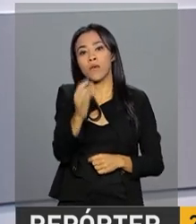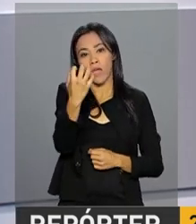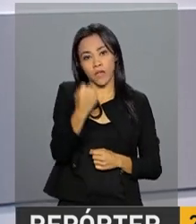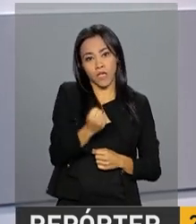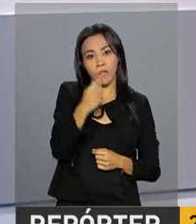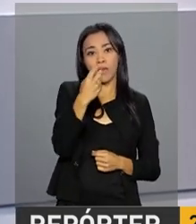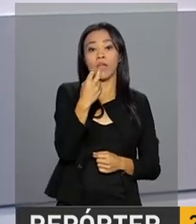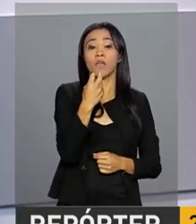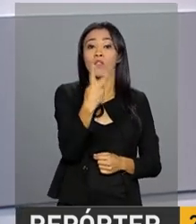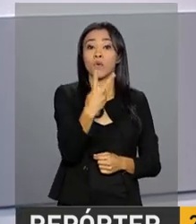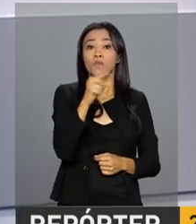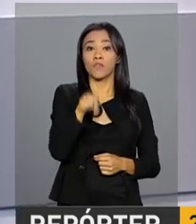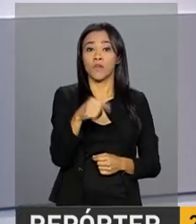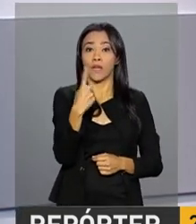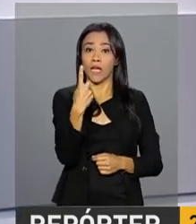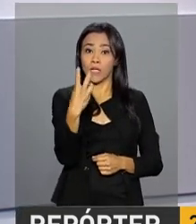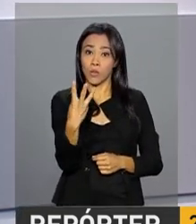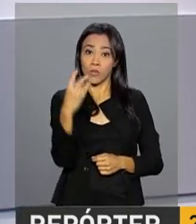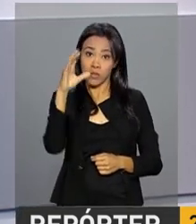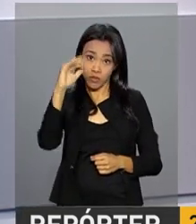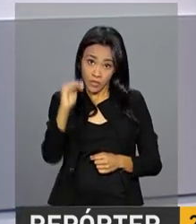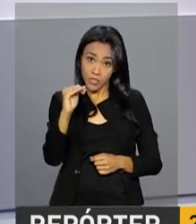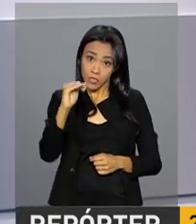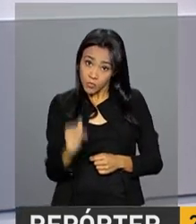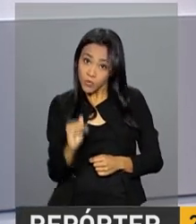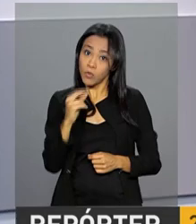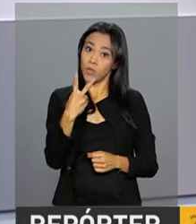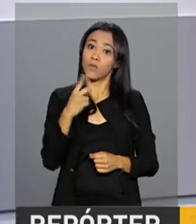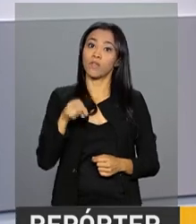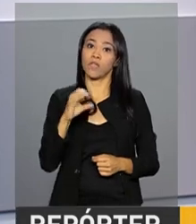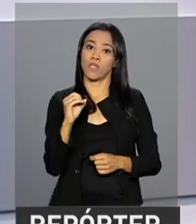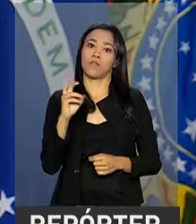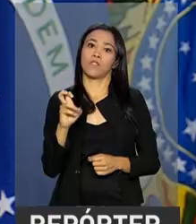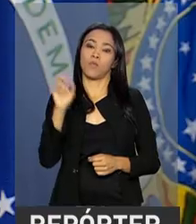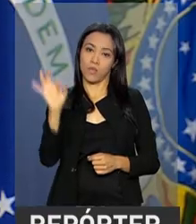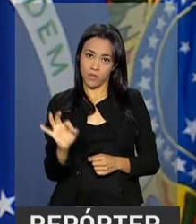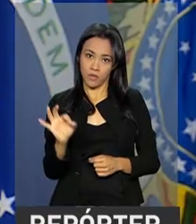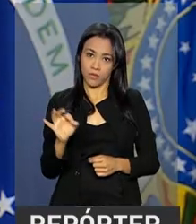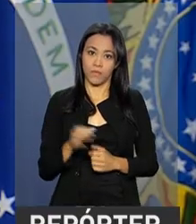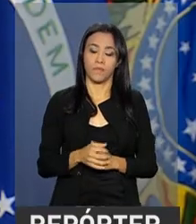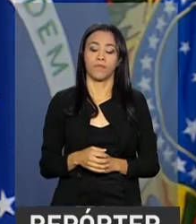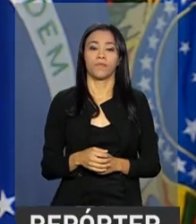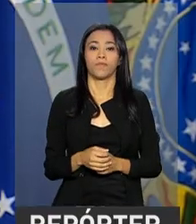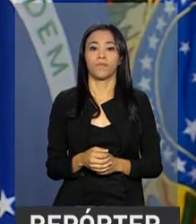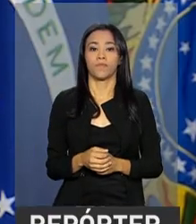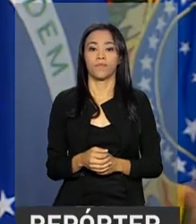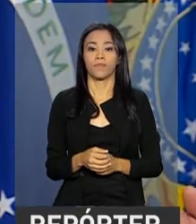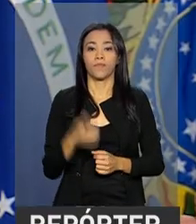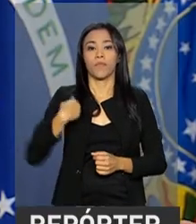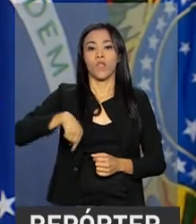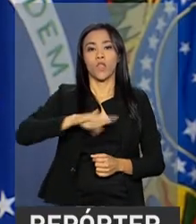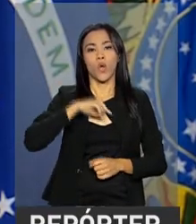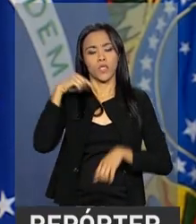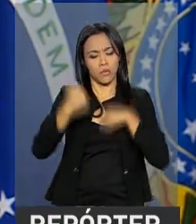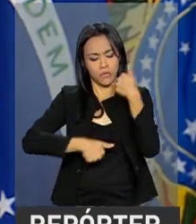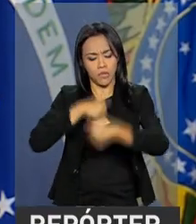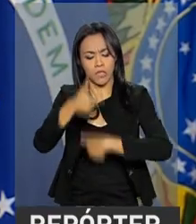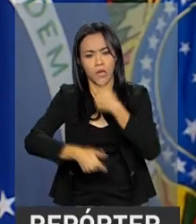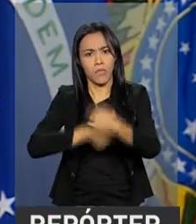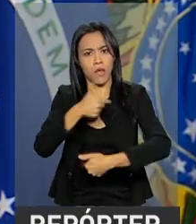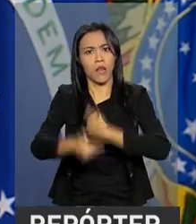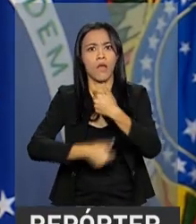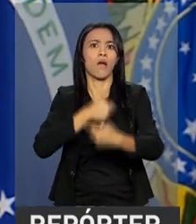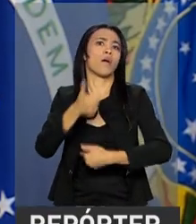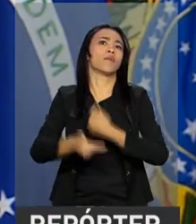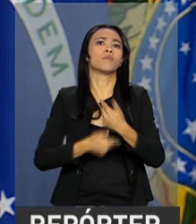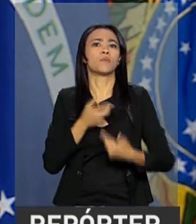2014 por cento para 2,05 por cento nós temos trabalhado incansavelmente não é